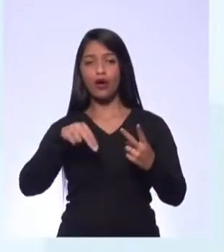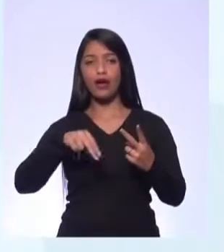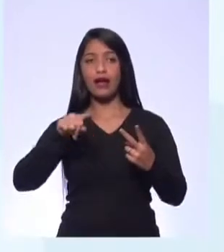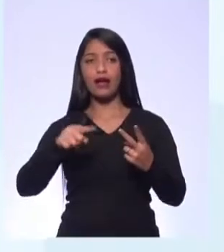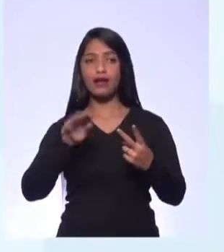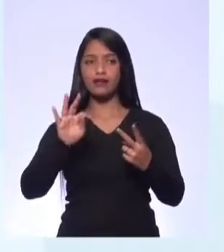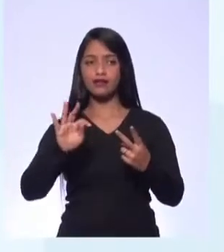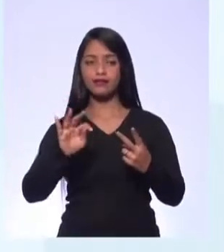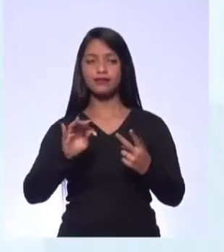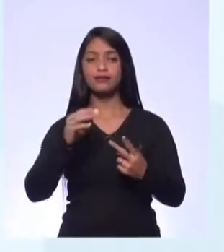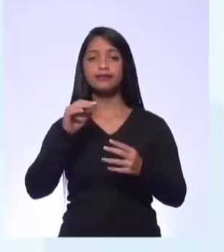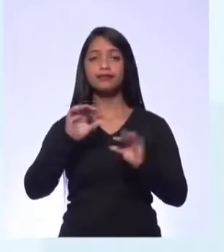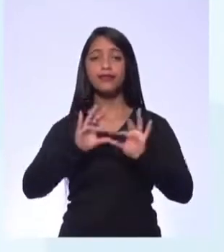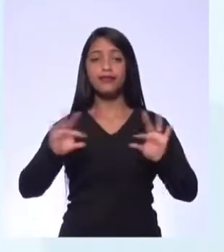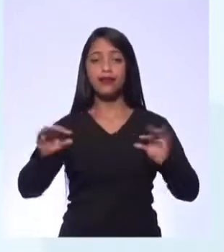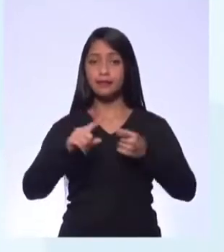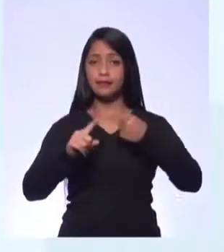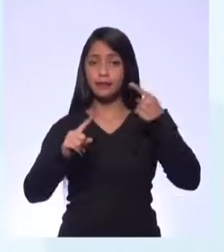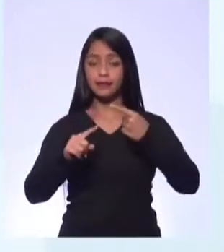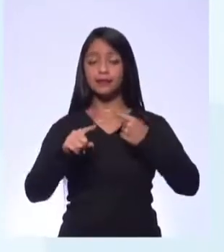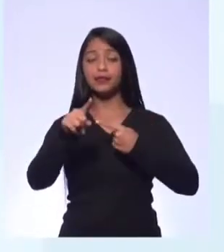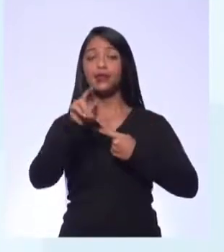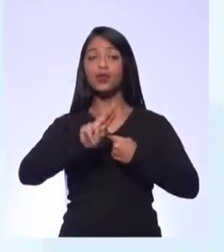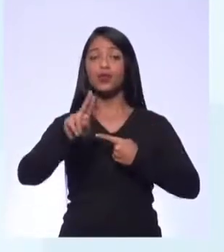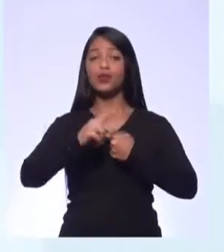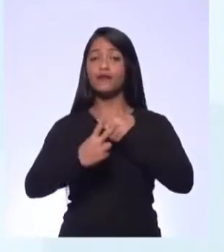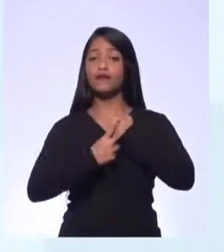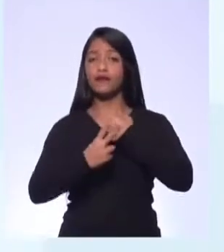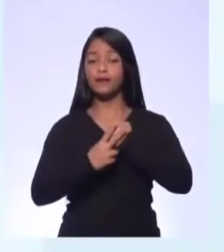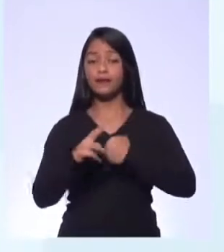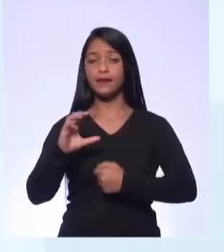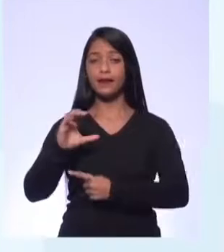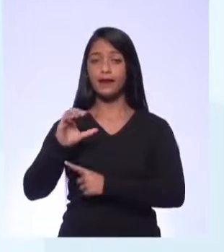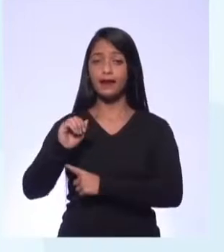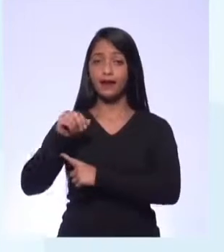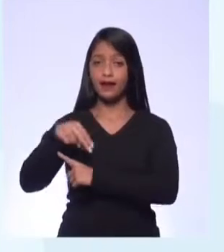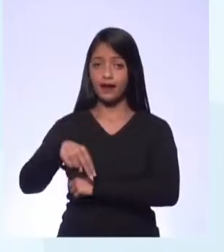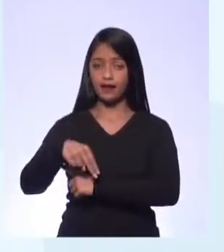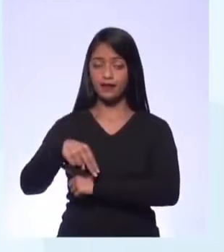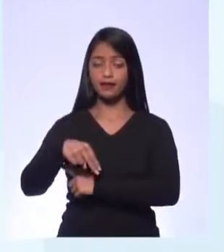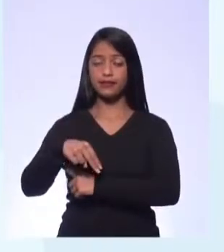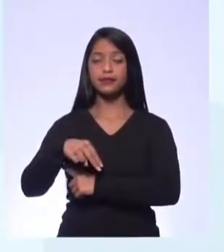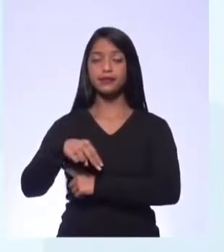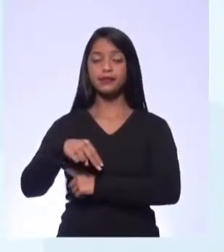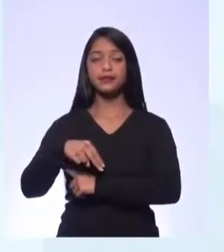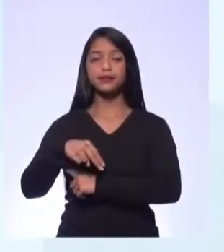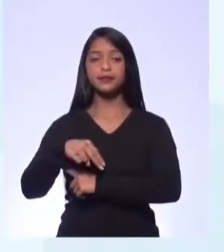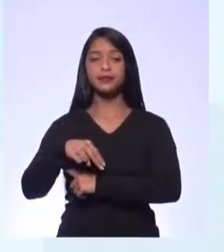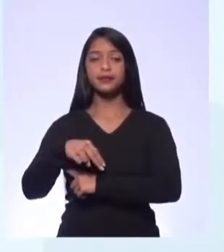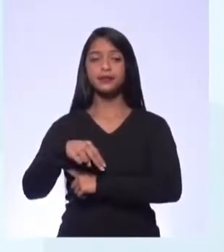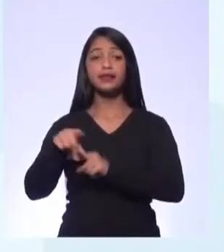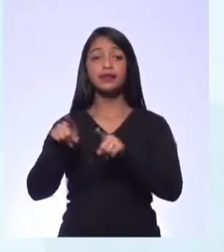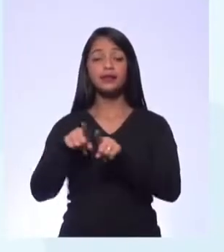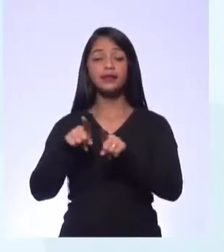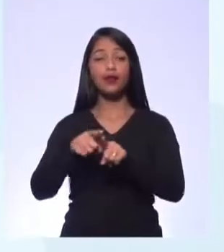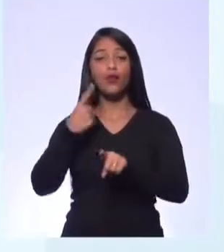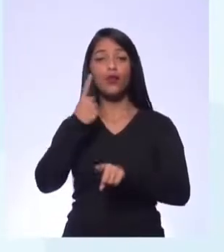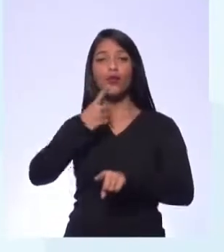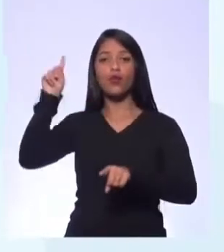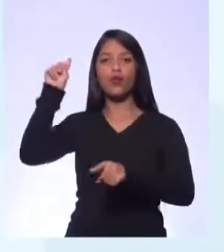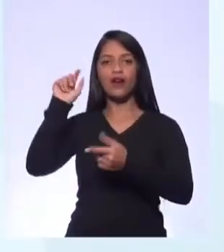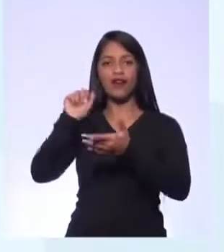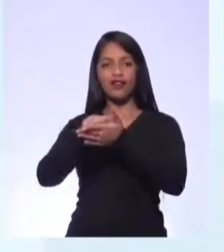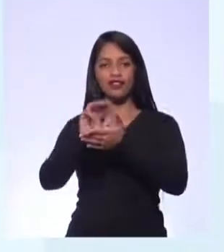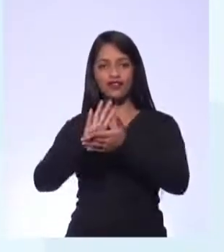verb can. Use o verbo modal can. And the information from the last activity. E a informação da última atividade. To